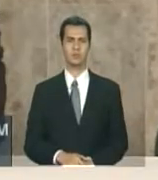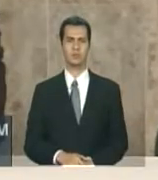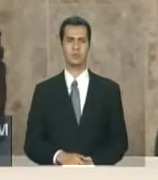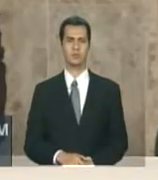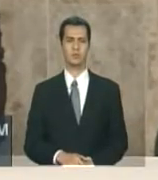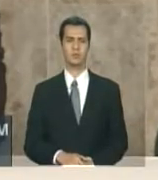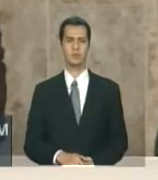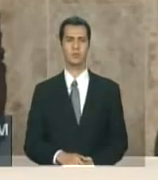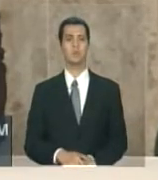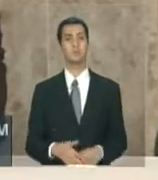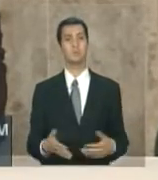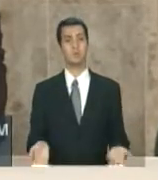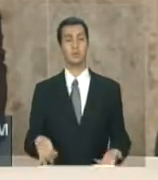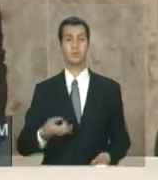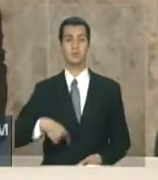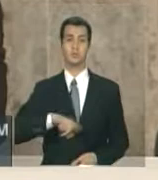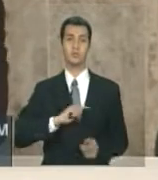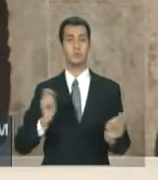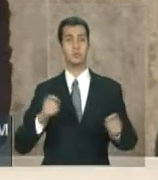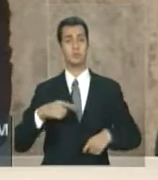o dinheiro saído do cofre da União?